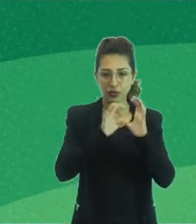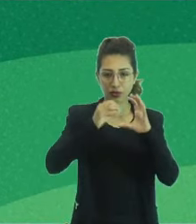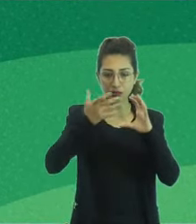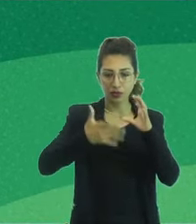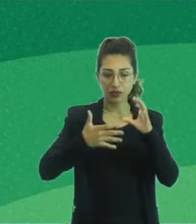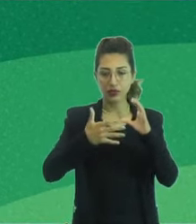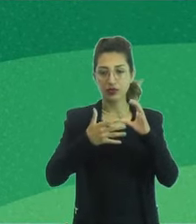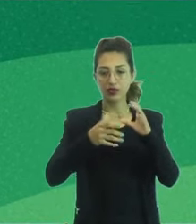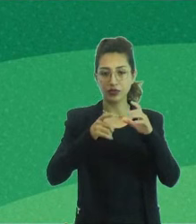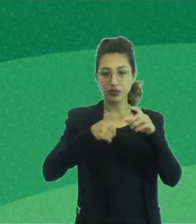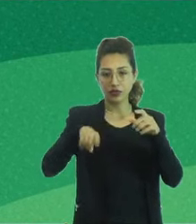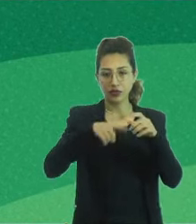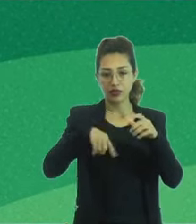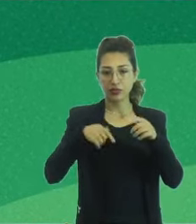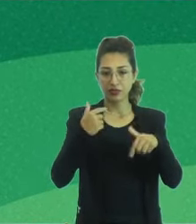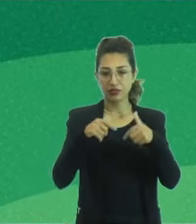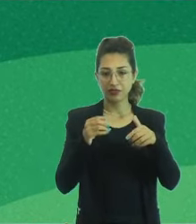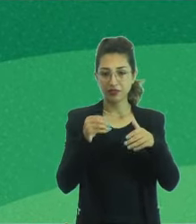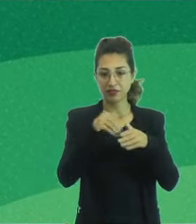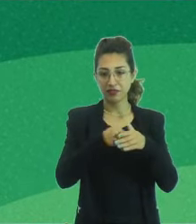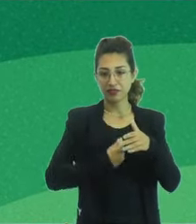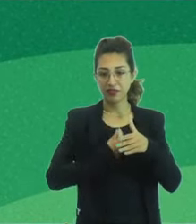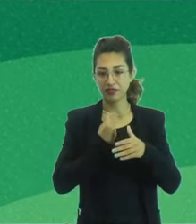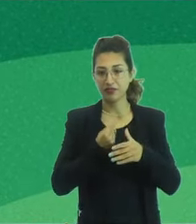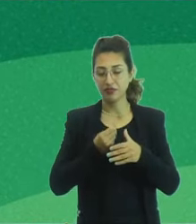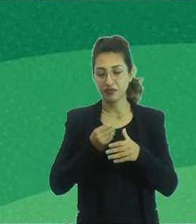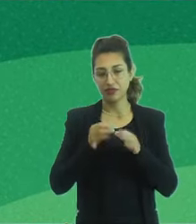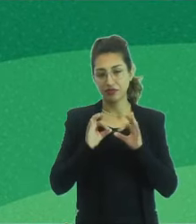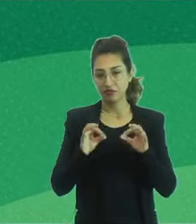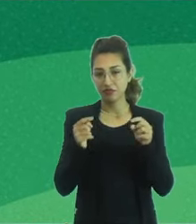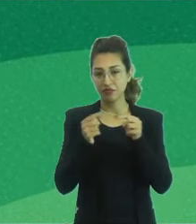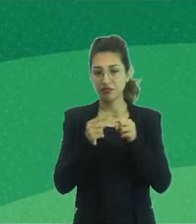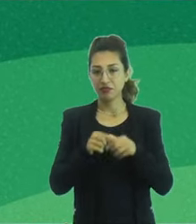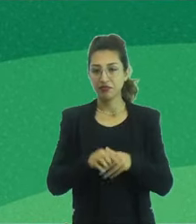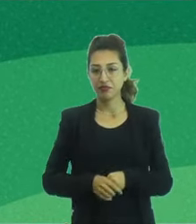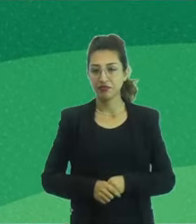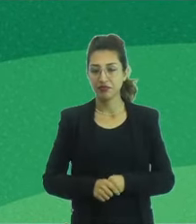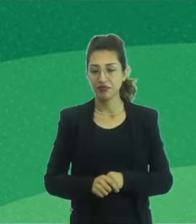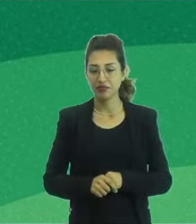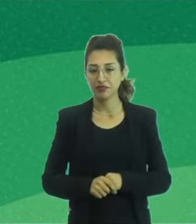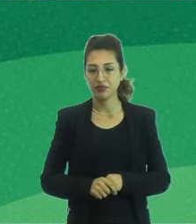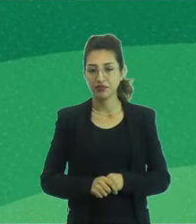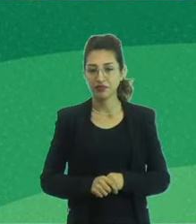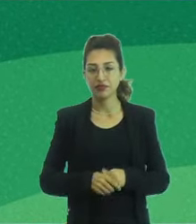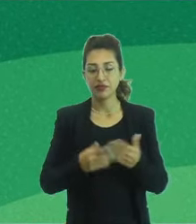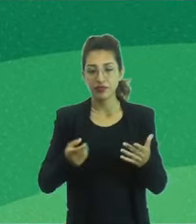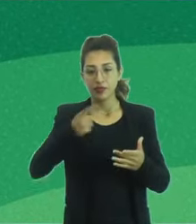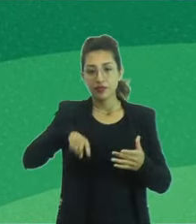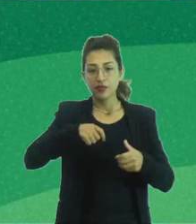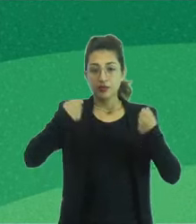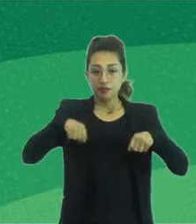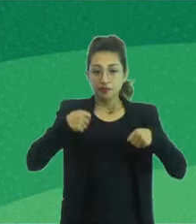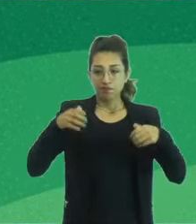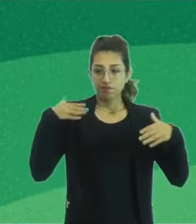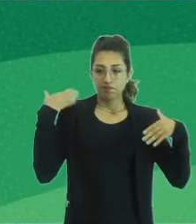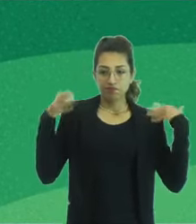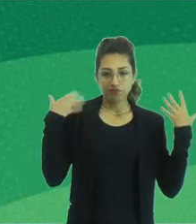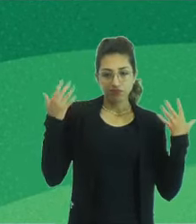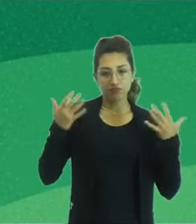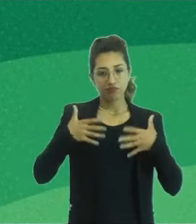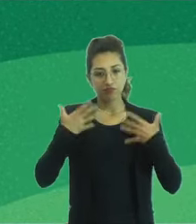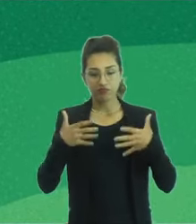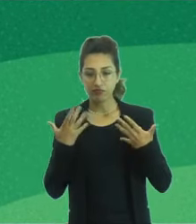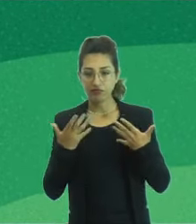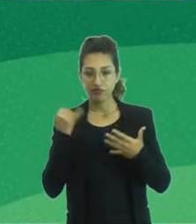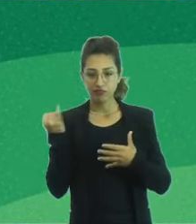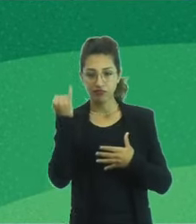pode fazer parte é estranho né mas faz sentido Então a gente tem que ter lazer e aí o outro componente